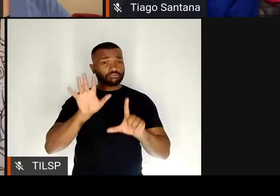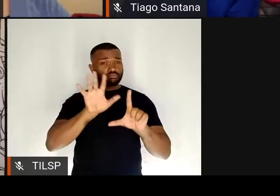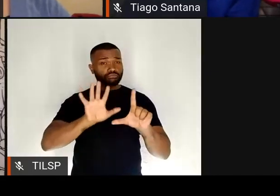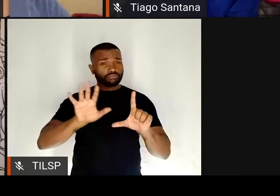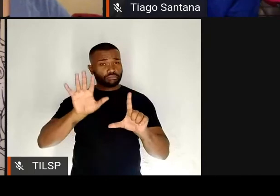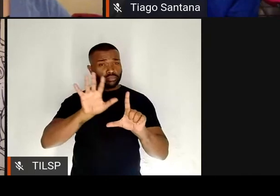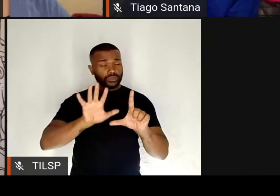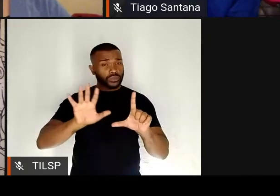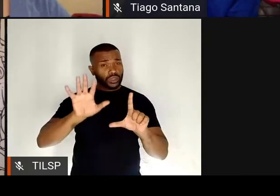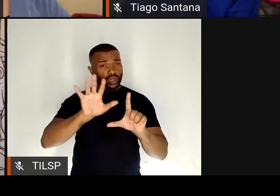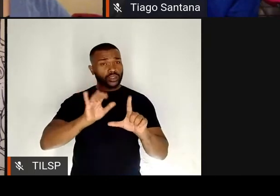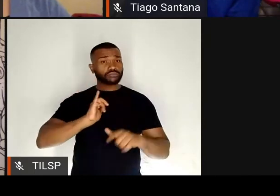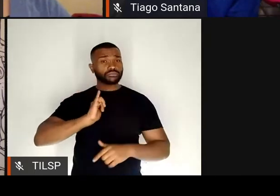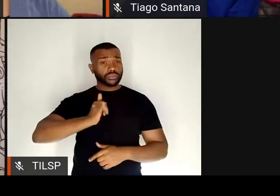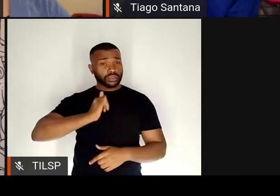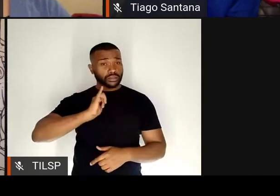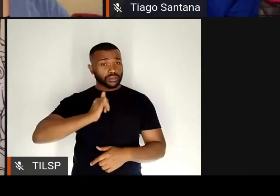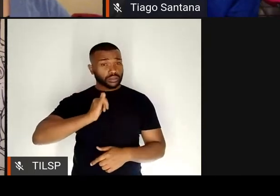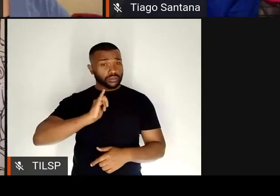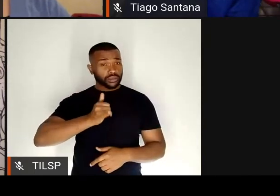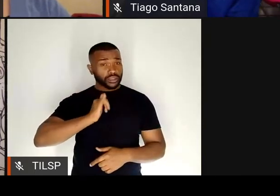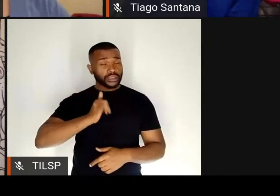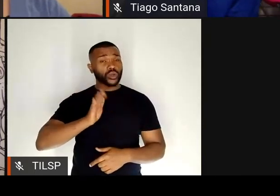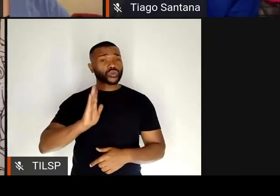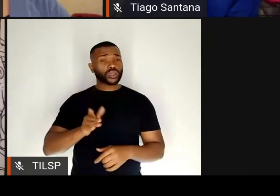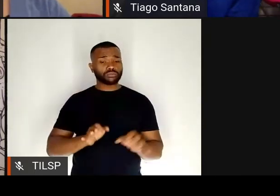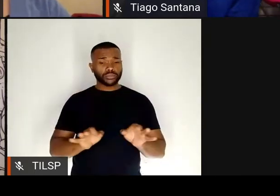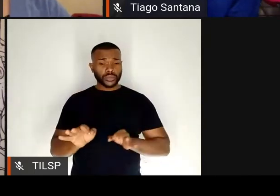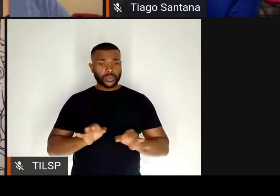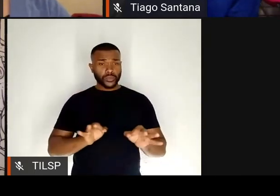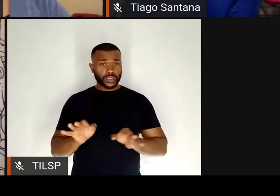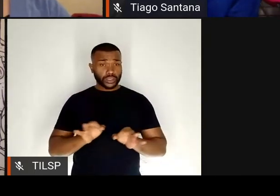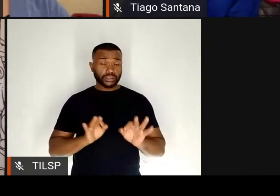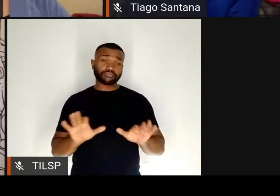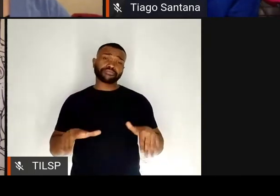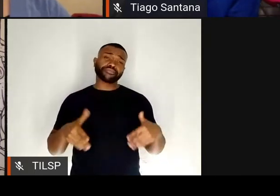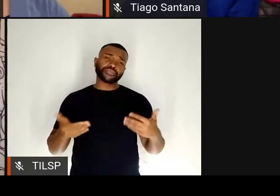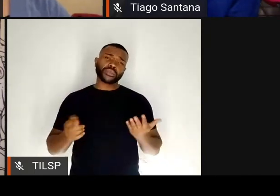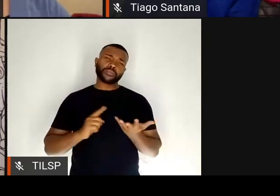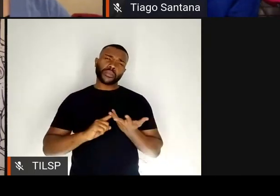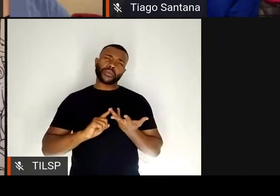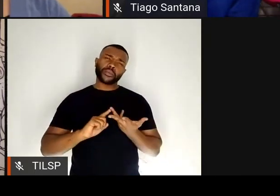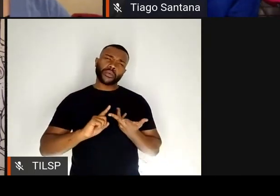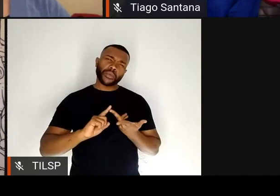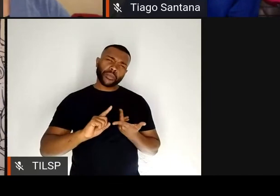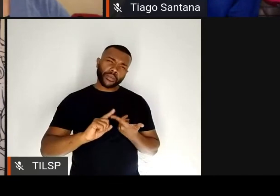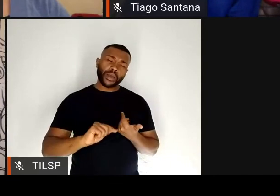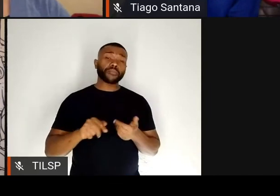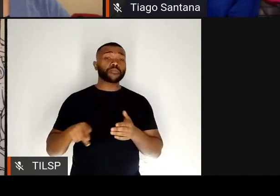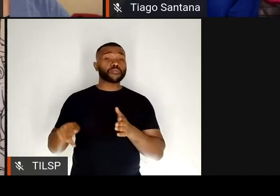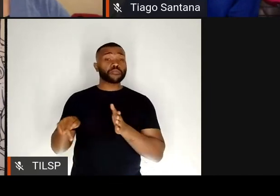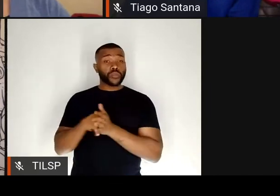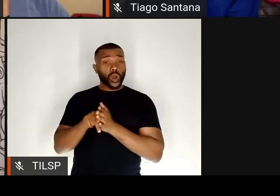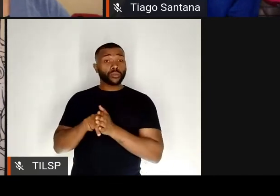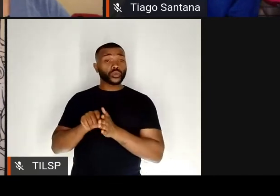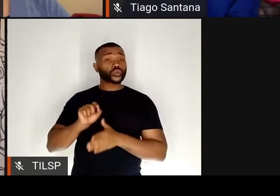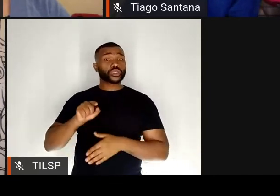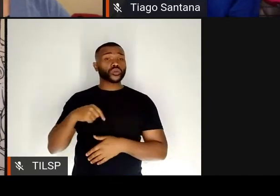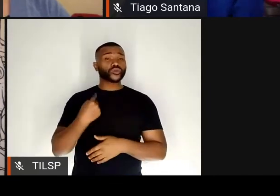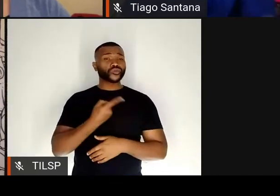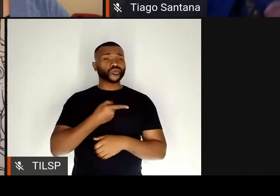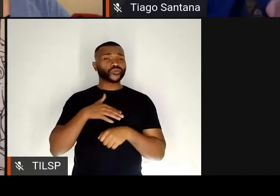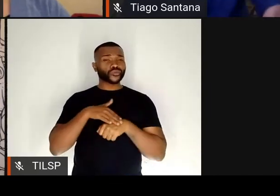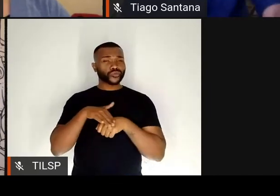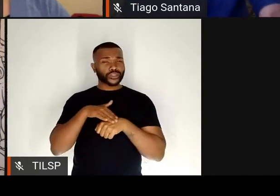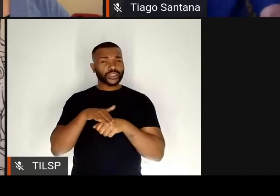de narrativas, né, que são construções, né? Enfim, então tudo isso é parte do que a gente está discutindo, né? E por isso